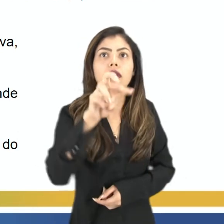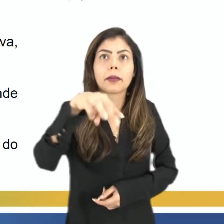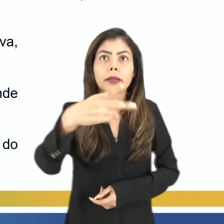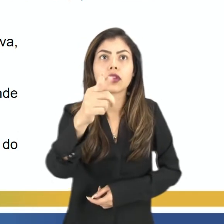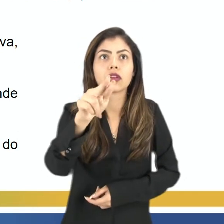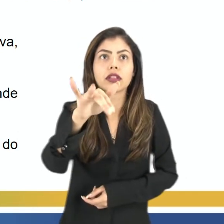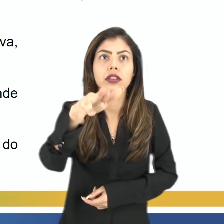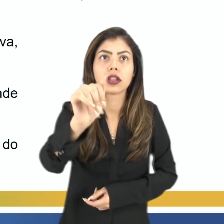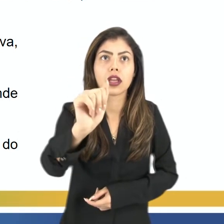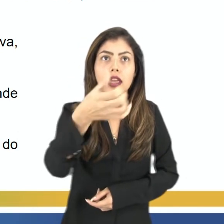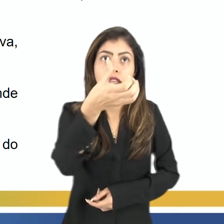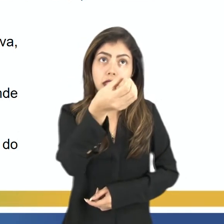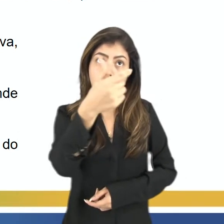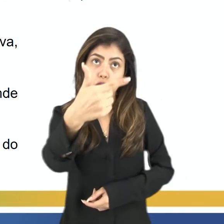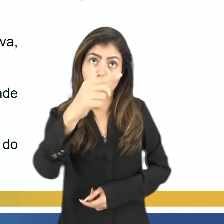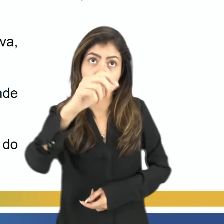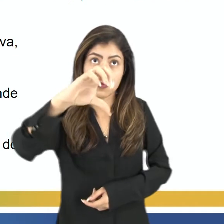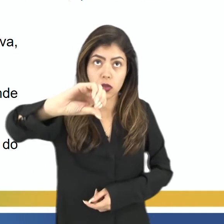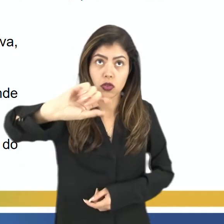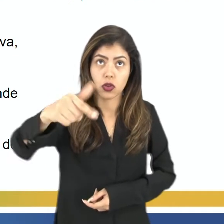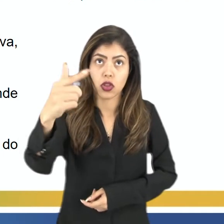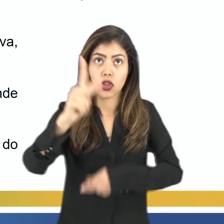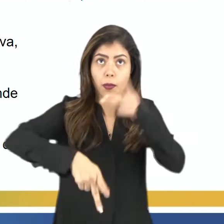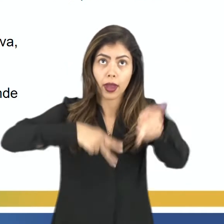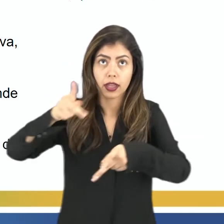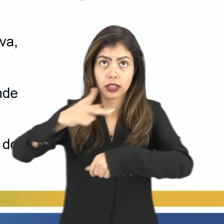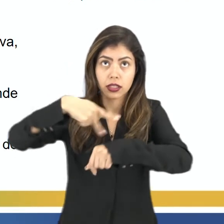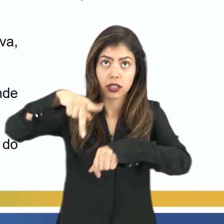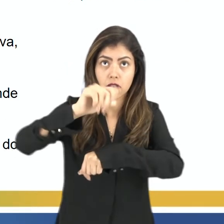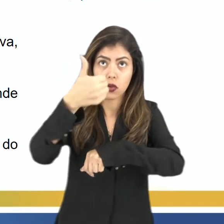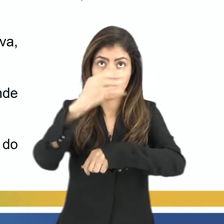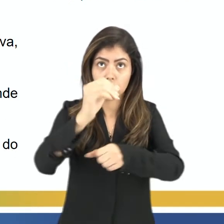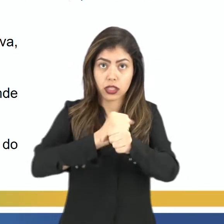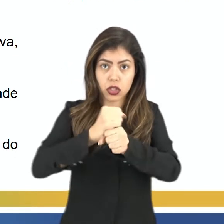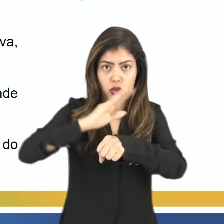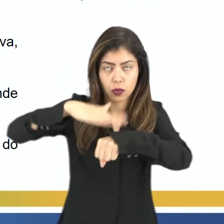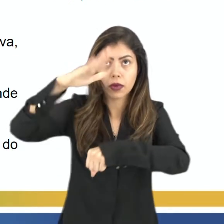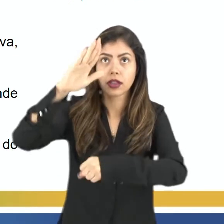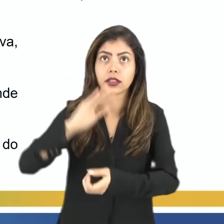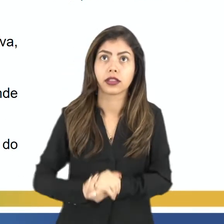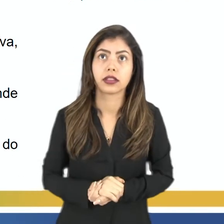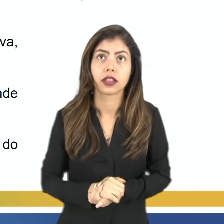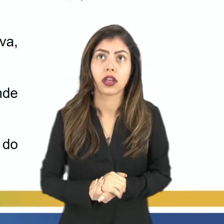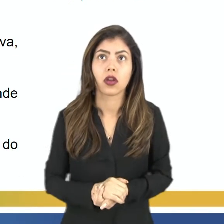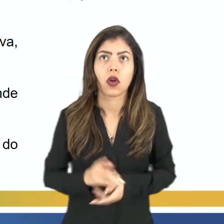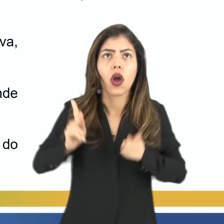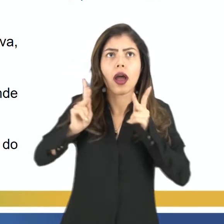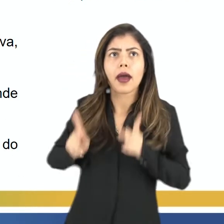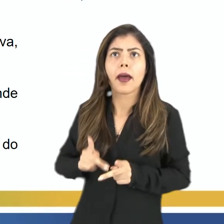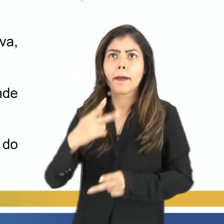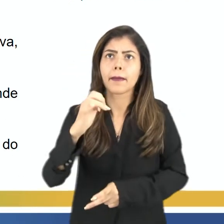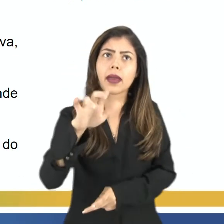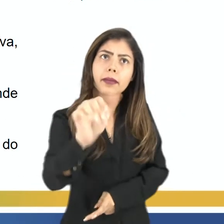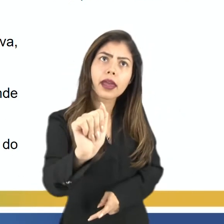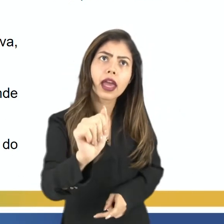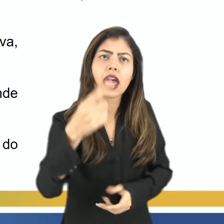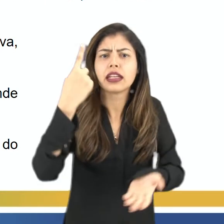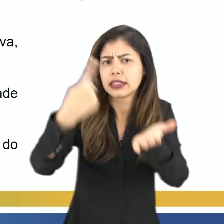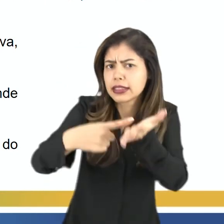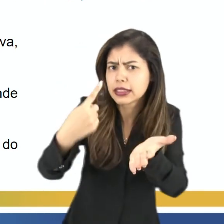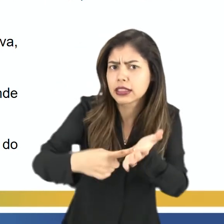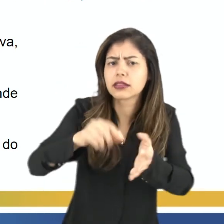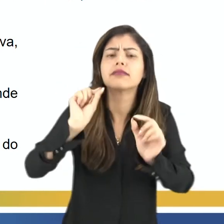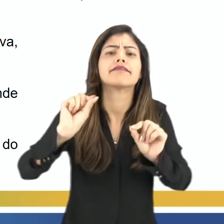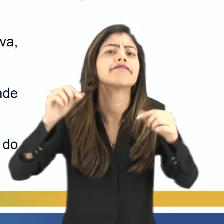representando 62,9% da população do país com 10 anos ou mais. Sobre o comportamento da PEA, é correto